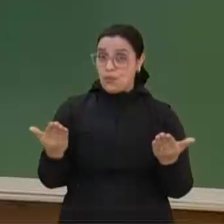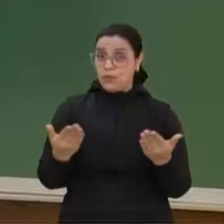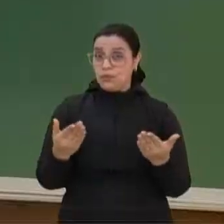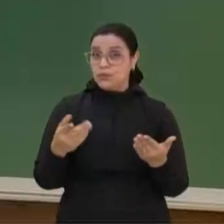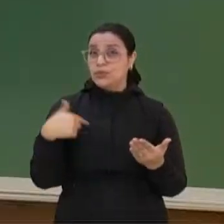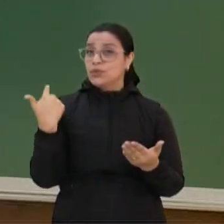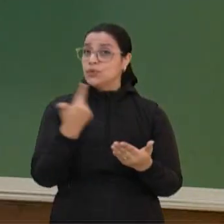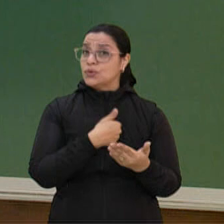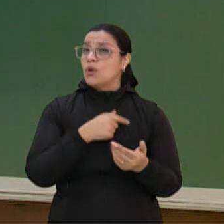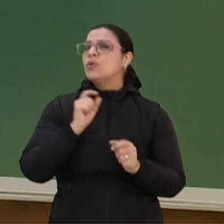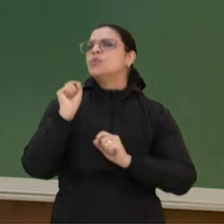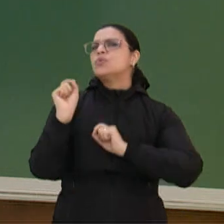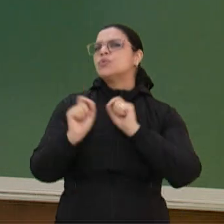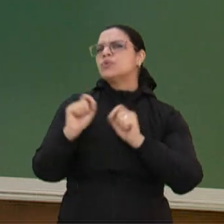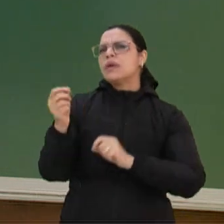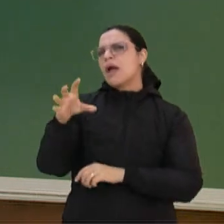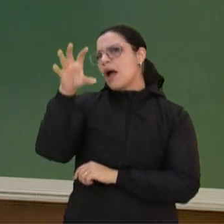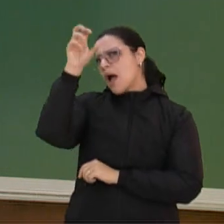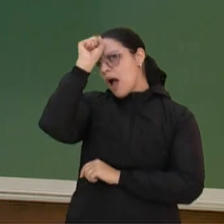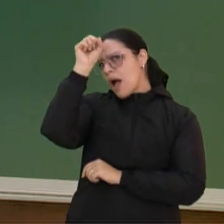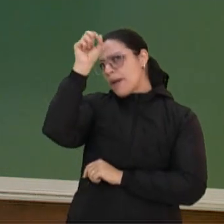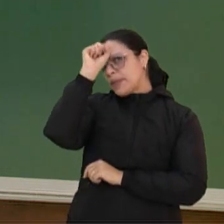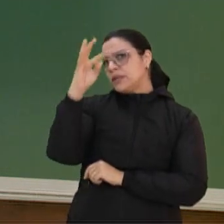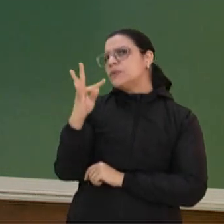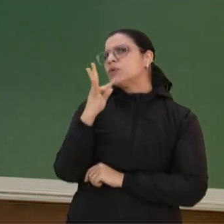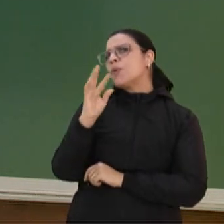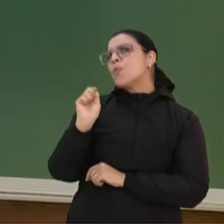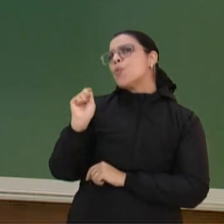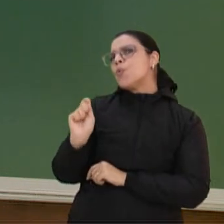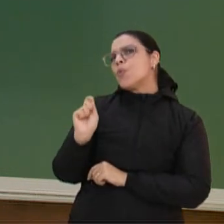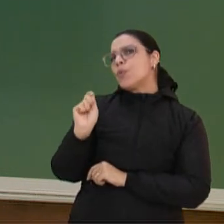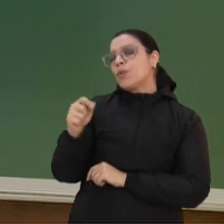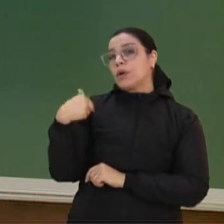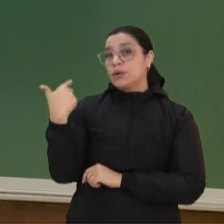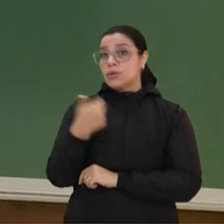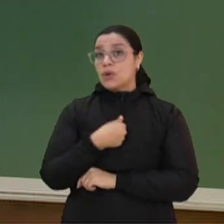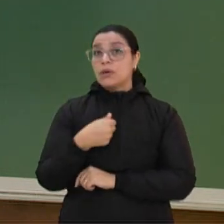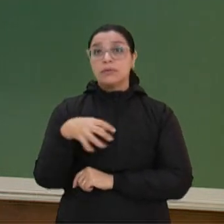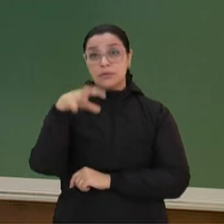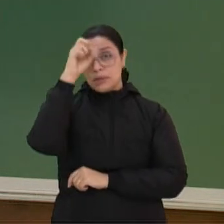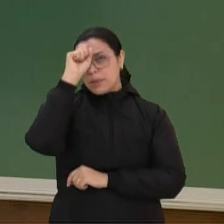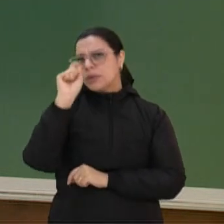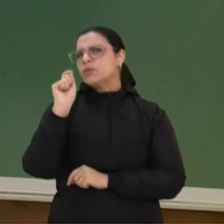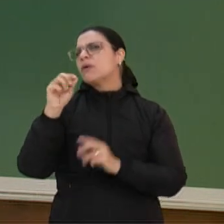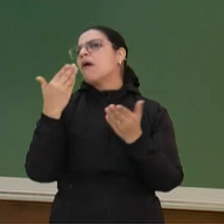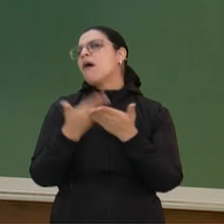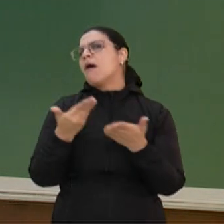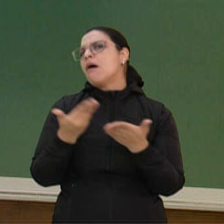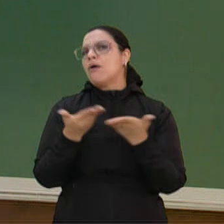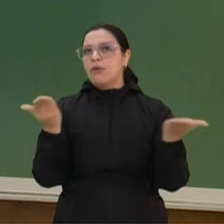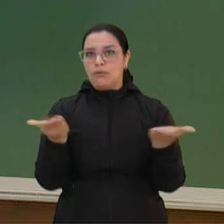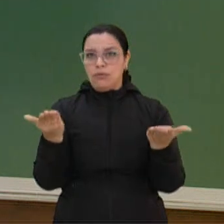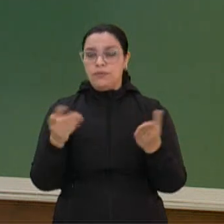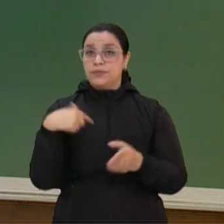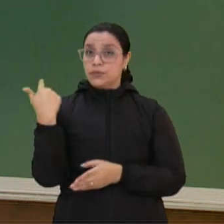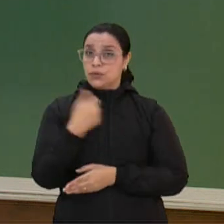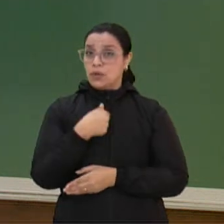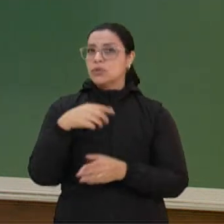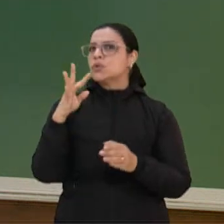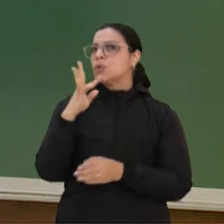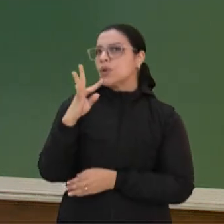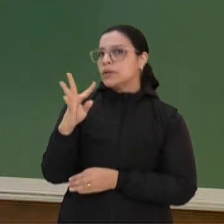Então, na aula de hoje, nós conhecemos o quê? O que nós aprendemos na aula de hoje?